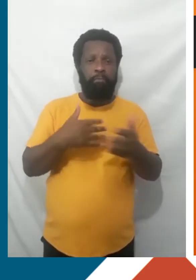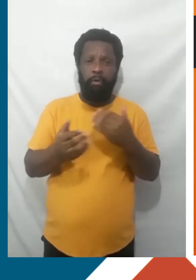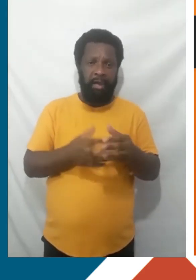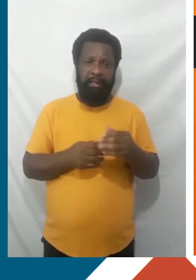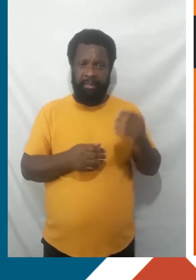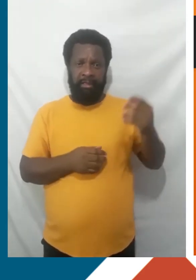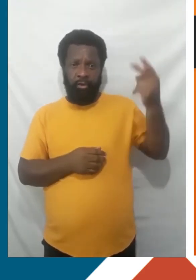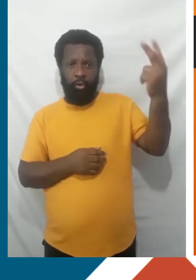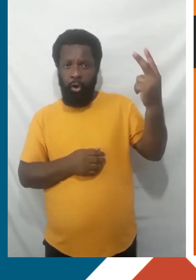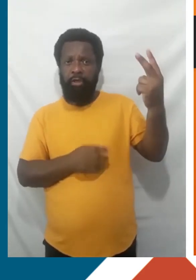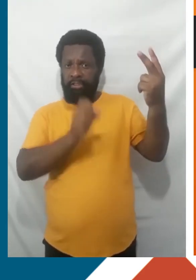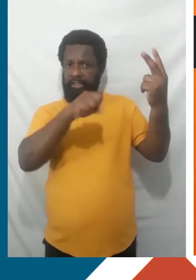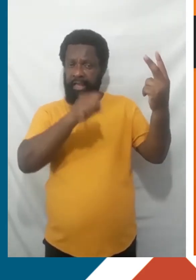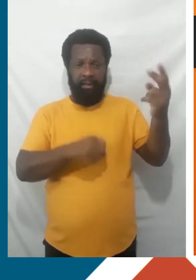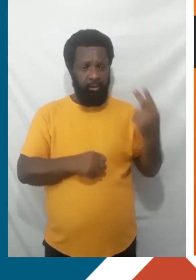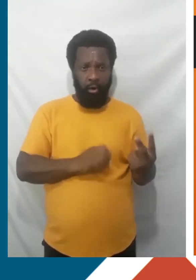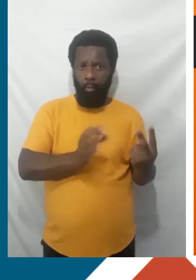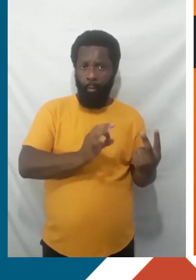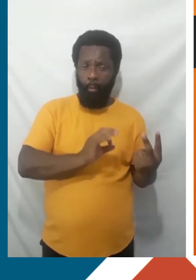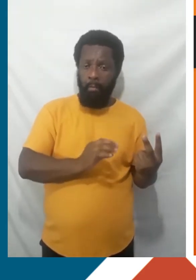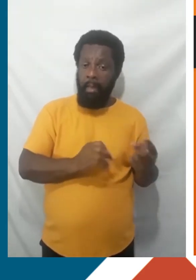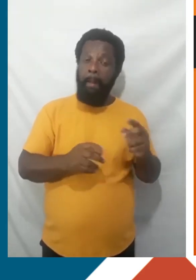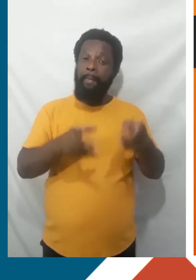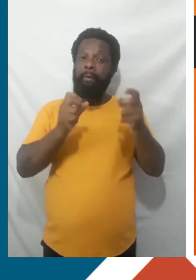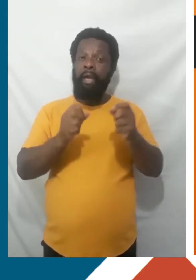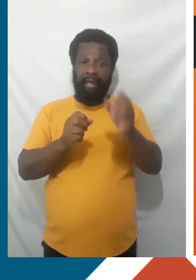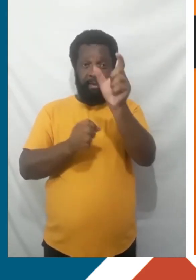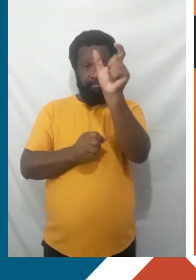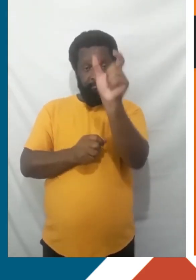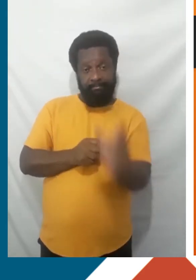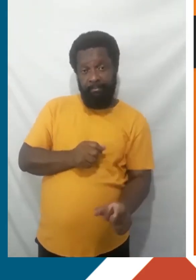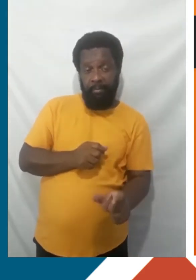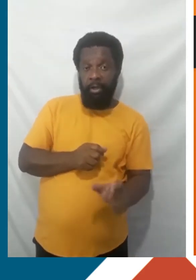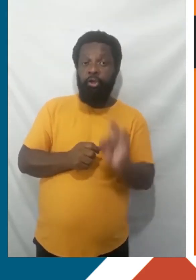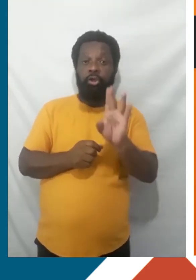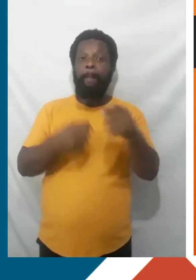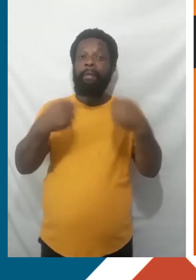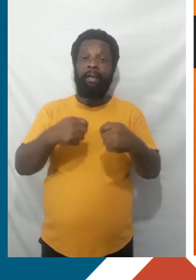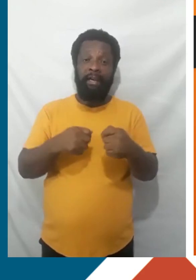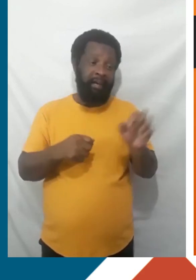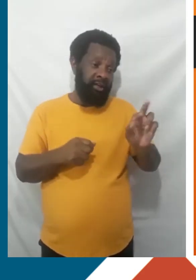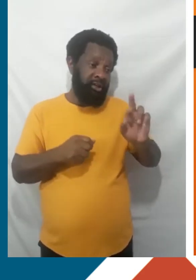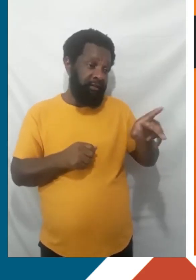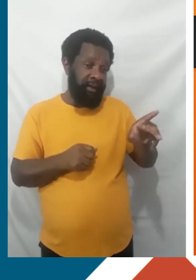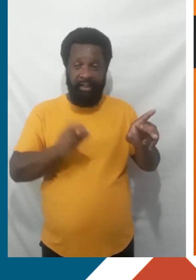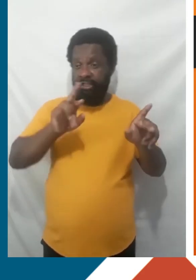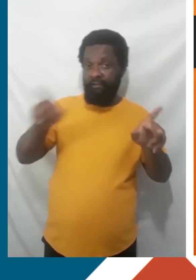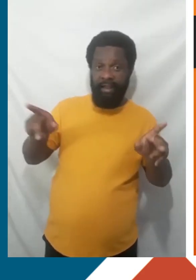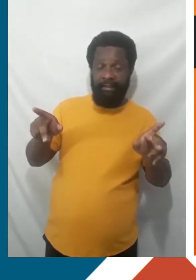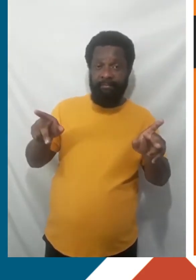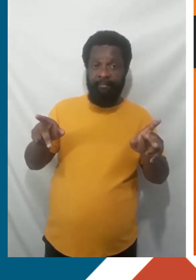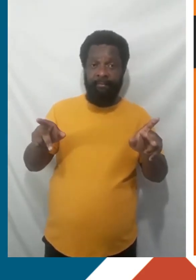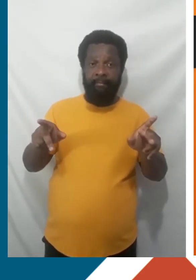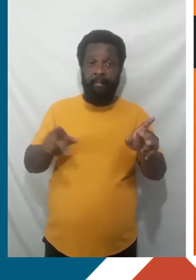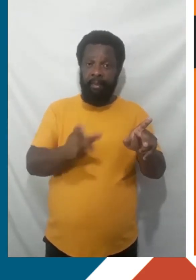Independente do caminho seguido, note que o dígito do meio ele só precisa ser diferente do primeiro e do